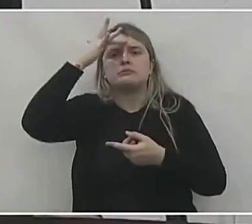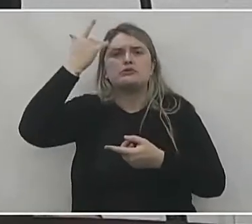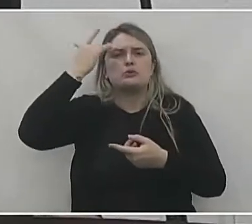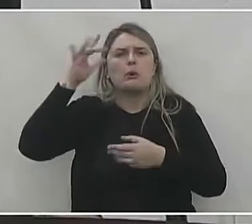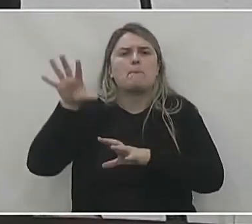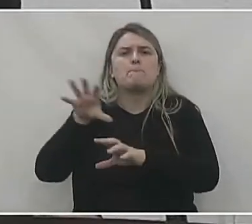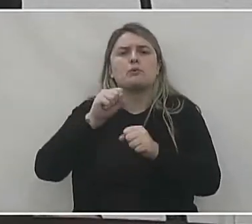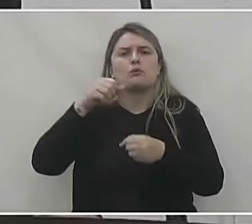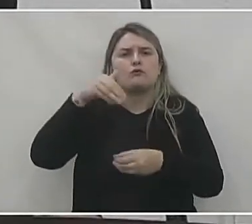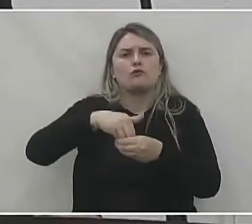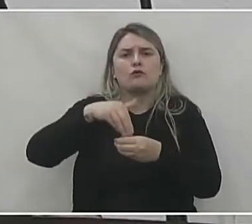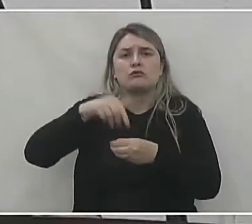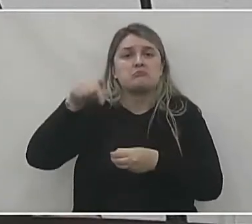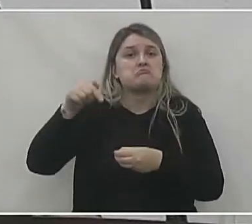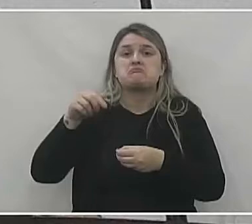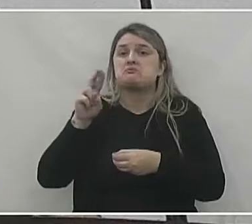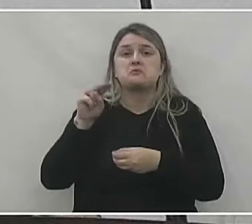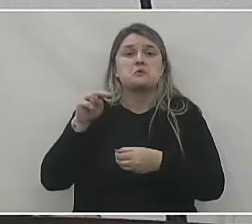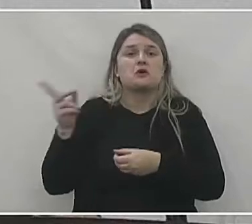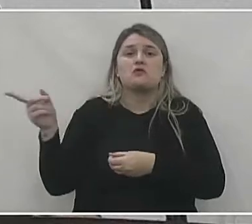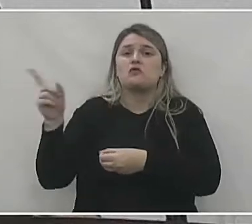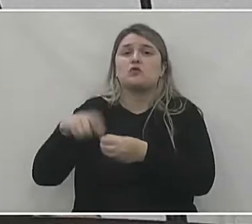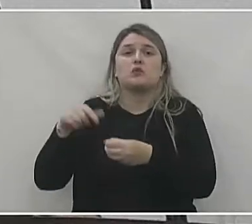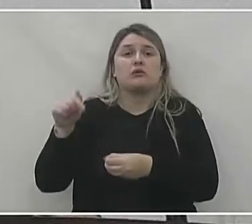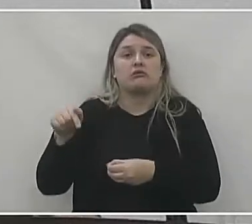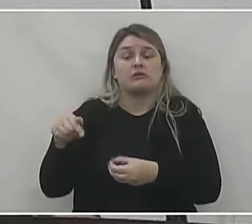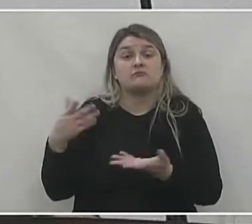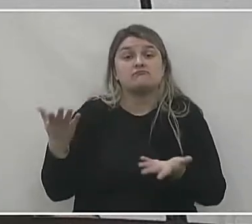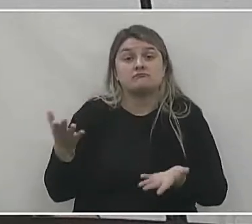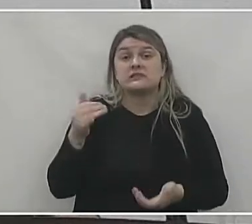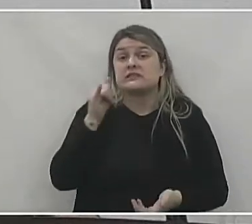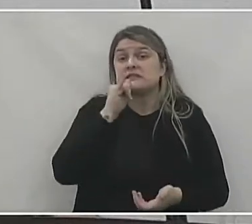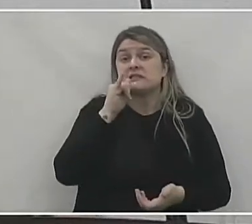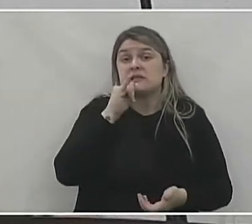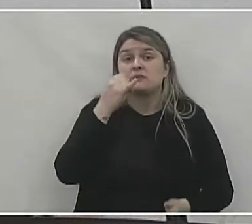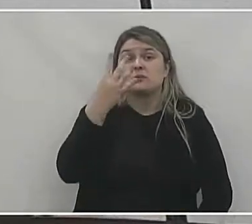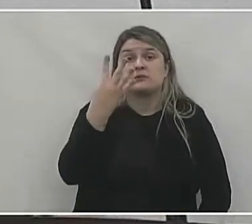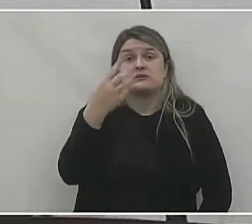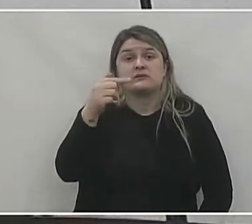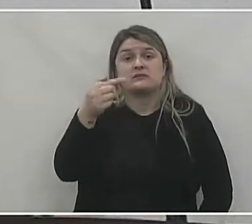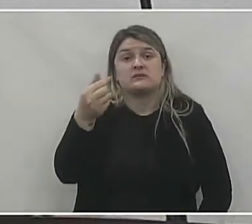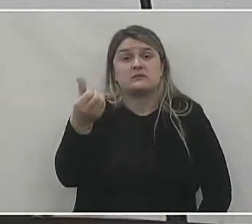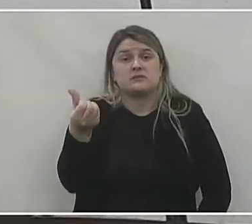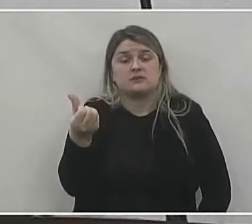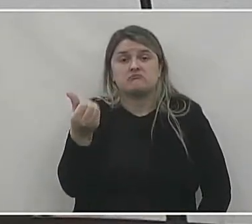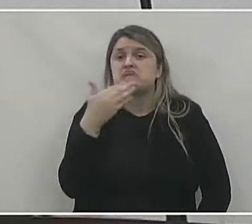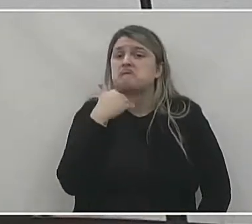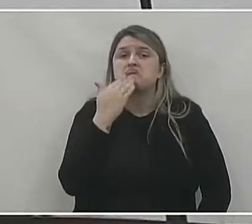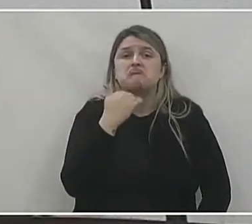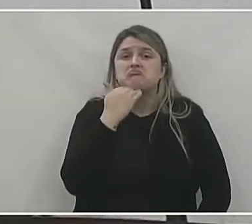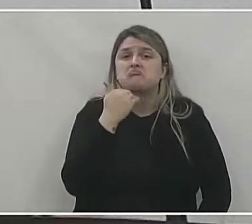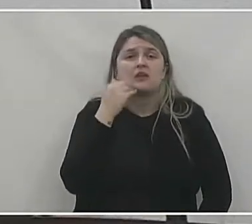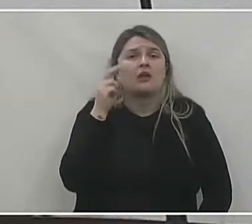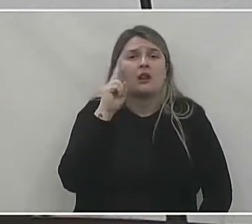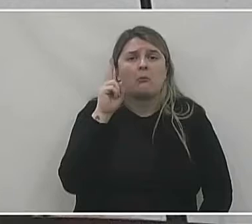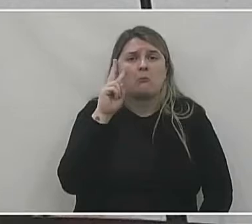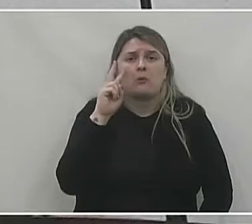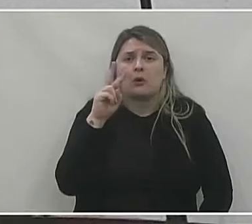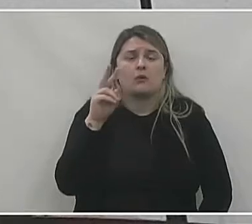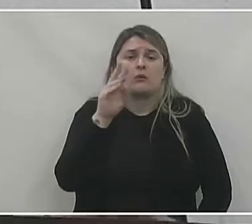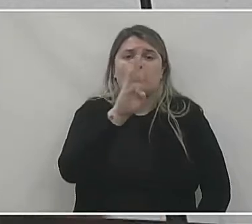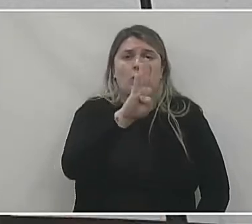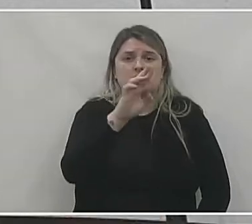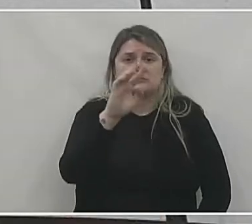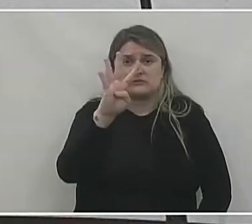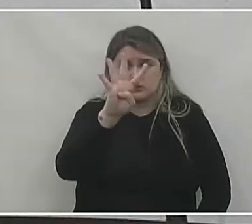Vitória e não voltaram mais de União da Vitória. Está o exemplo da 476. Ninguém mais lembrou da